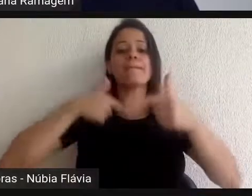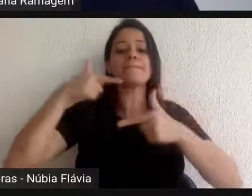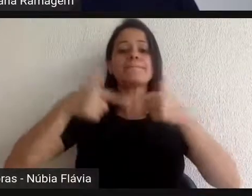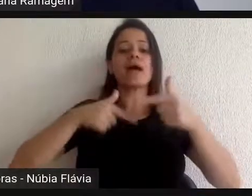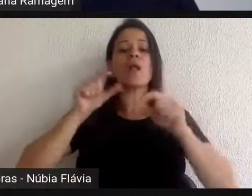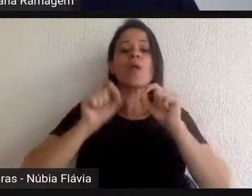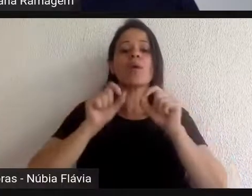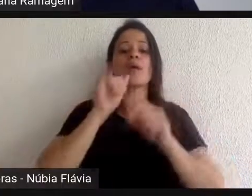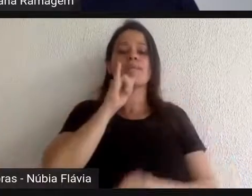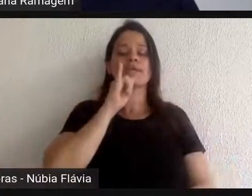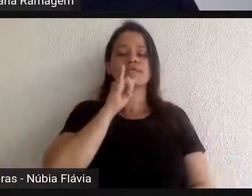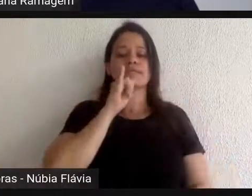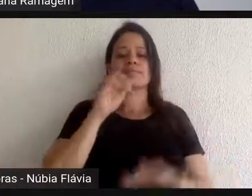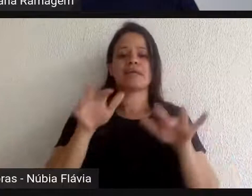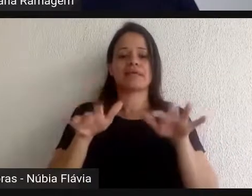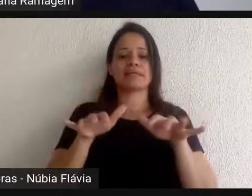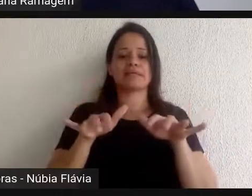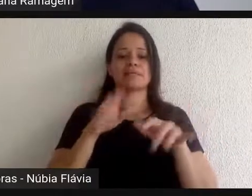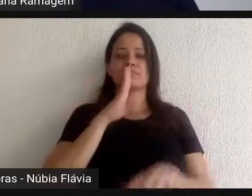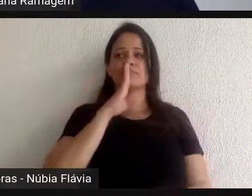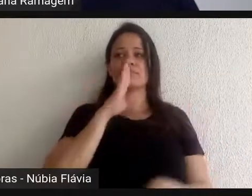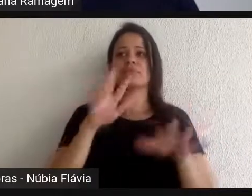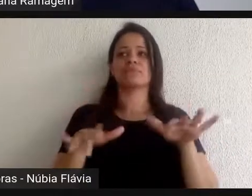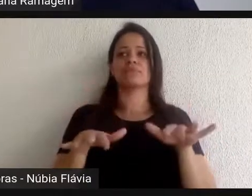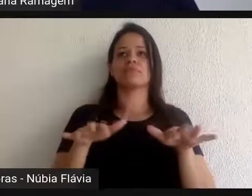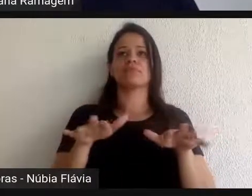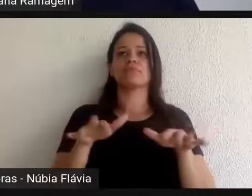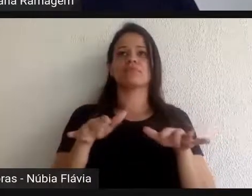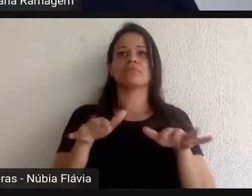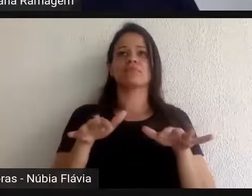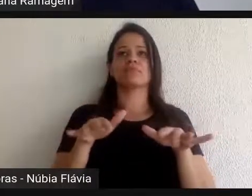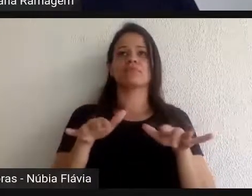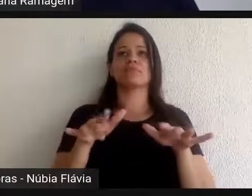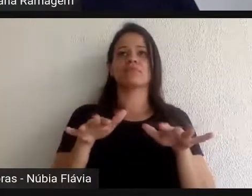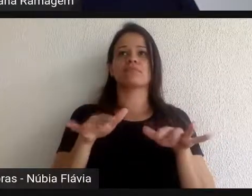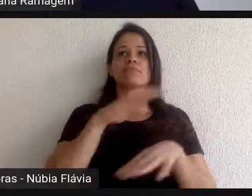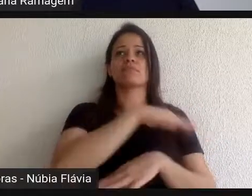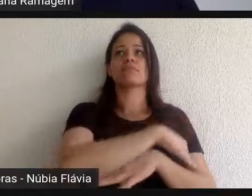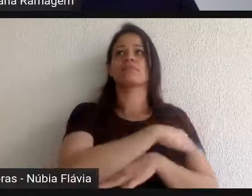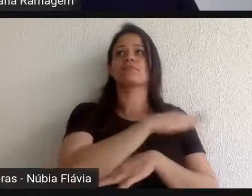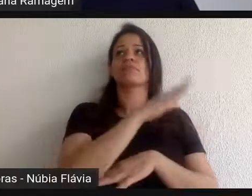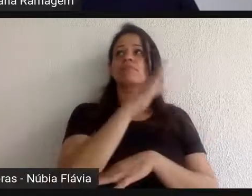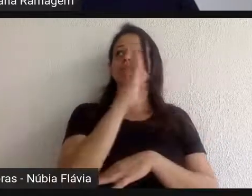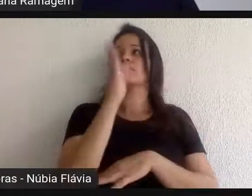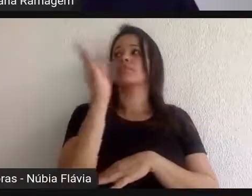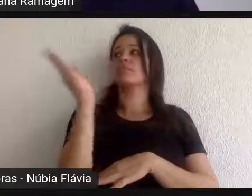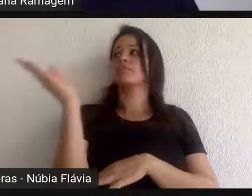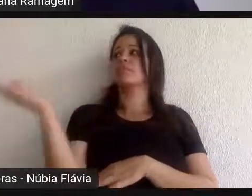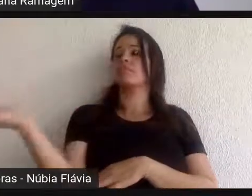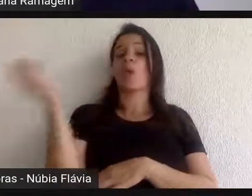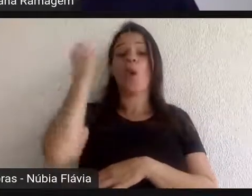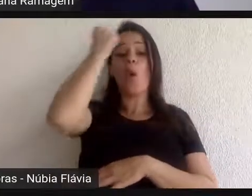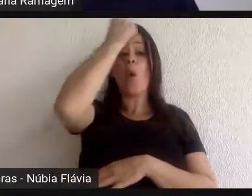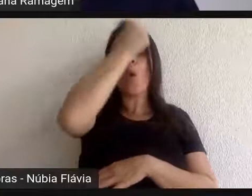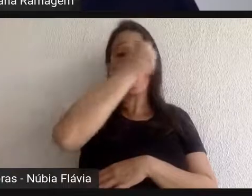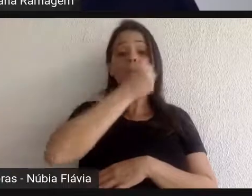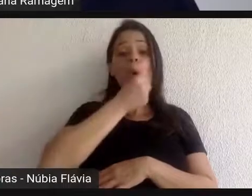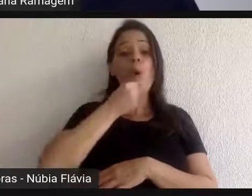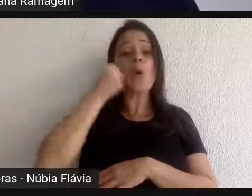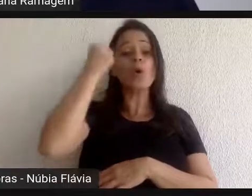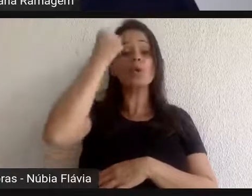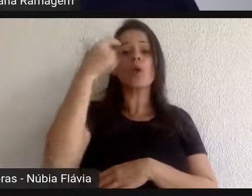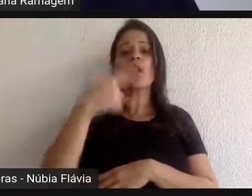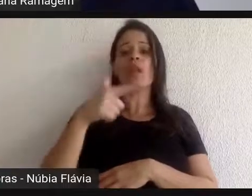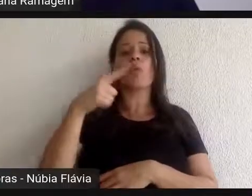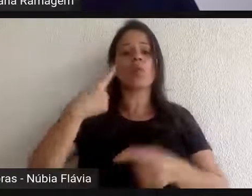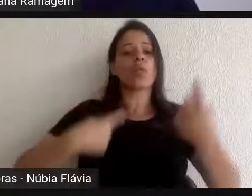que trabalha em ambiente de escritório, sentado durante 8 horas a fio em